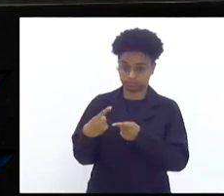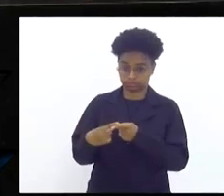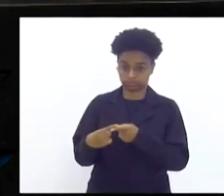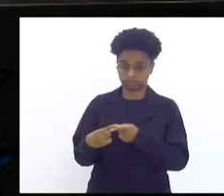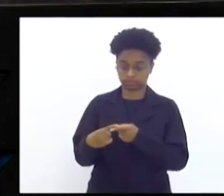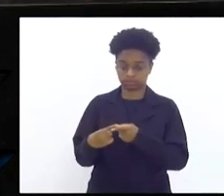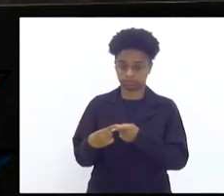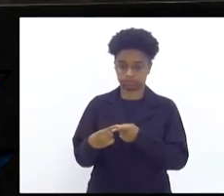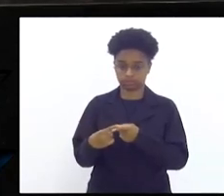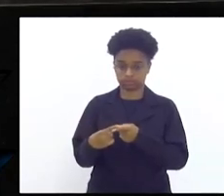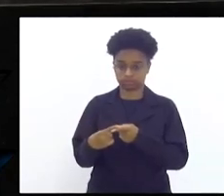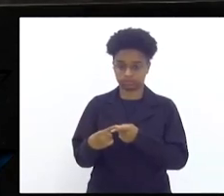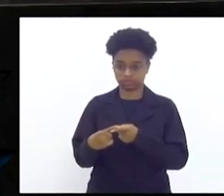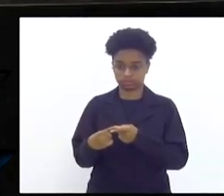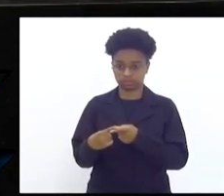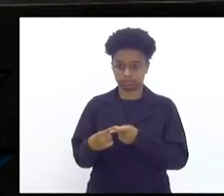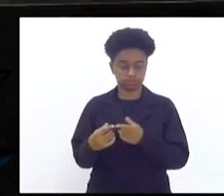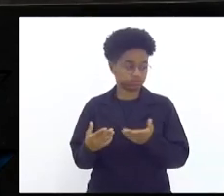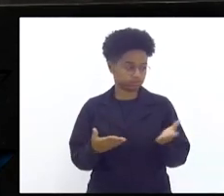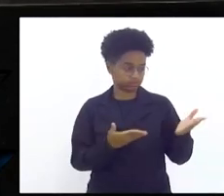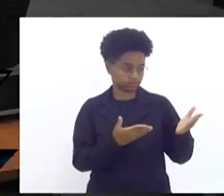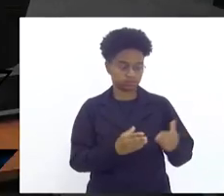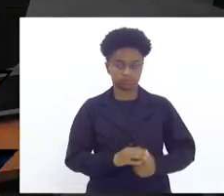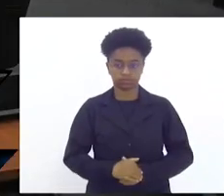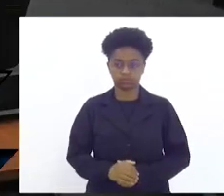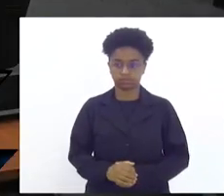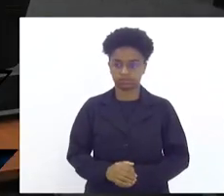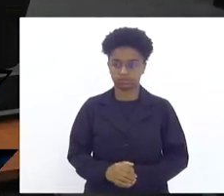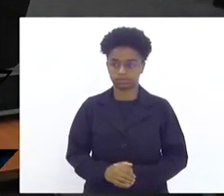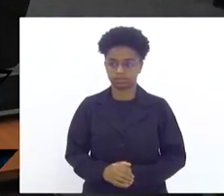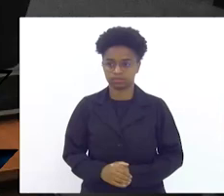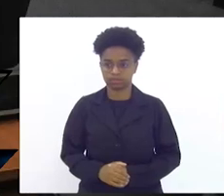vai estar lançando diversos com a parte Deputado Rodrigo Amorim